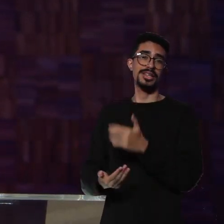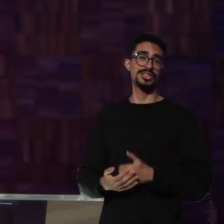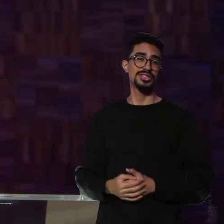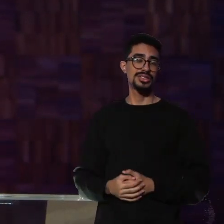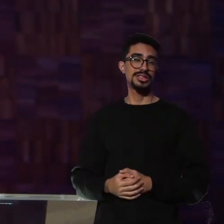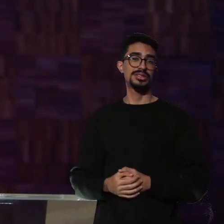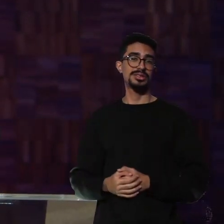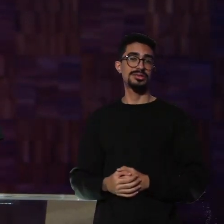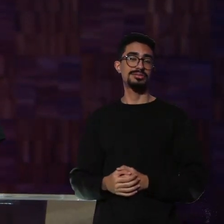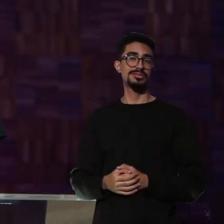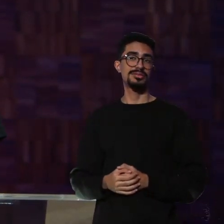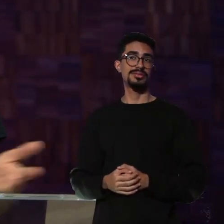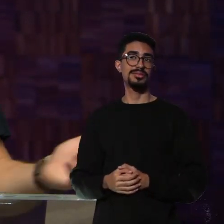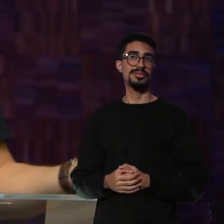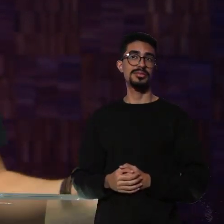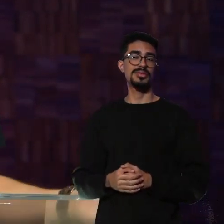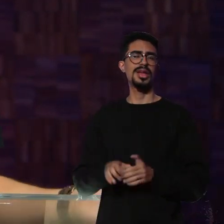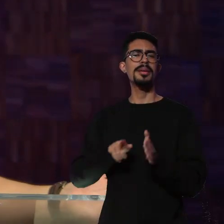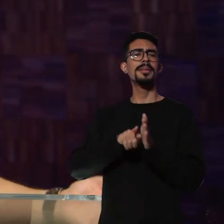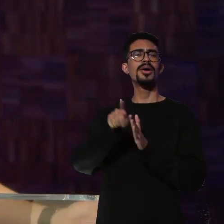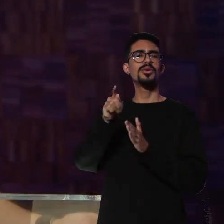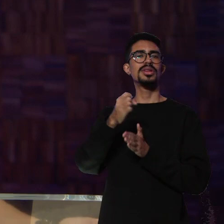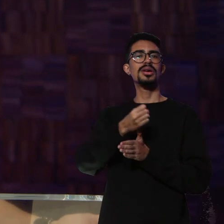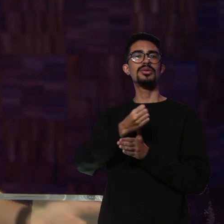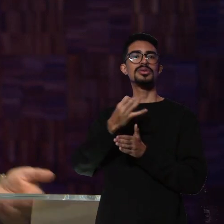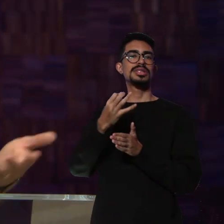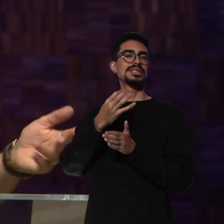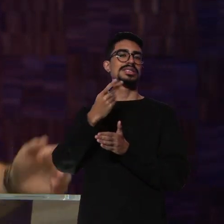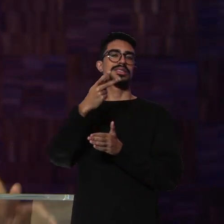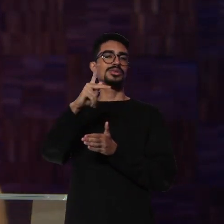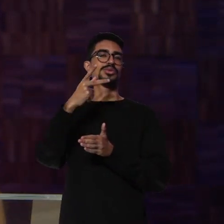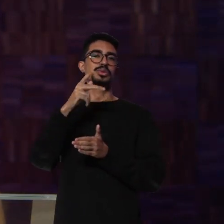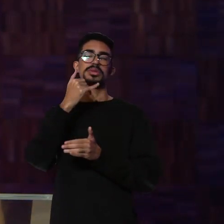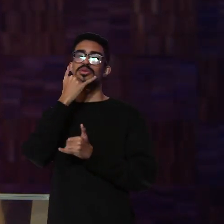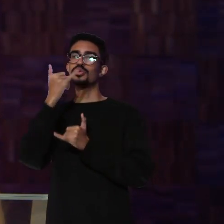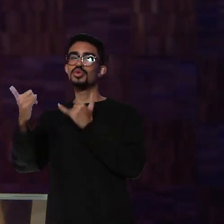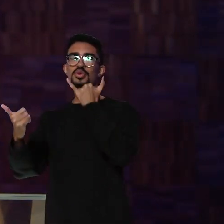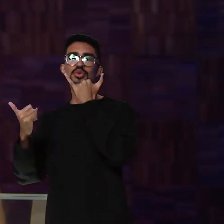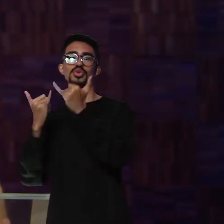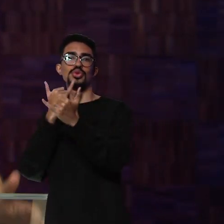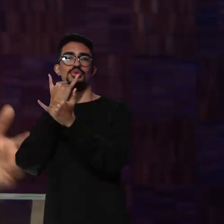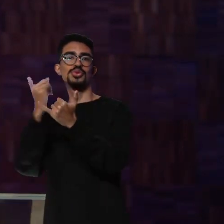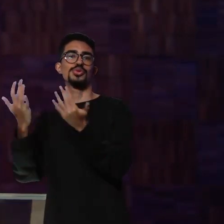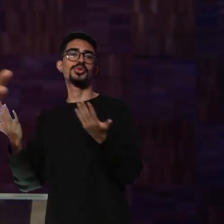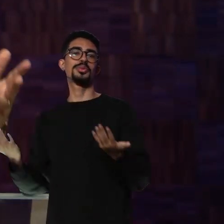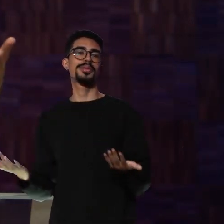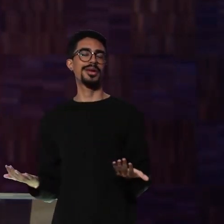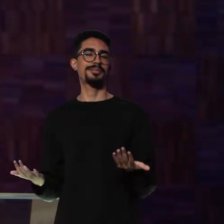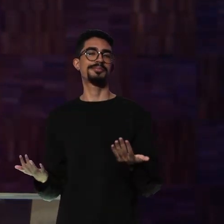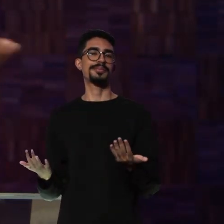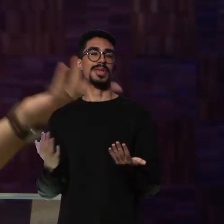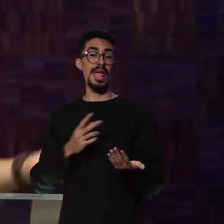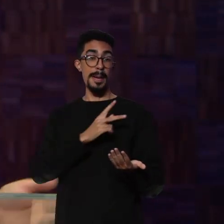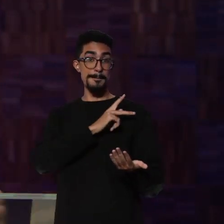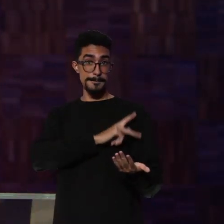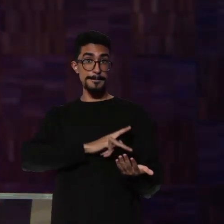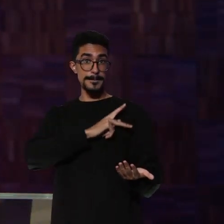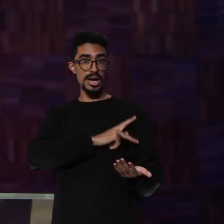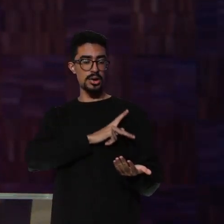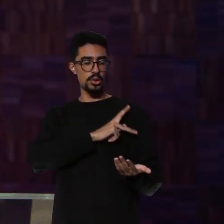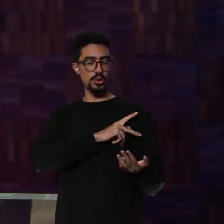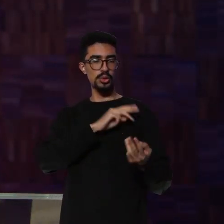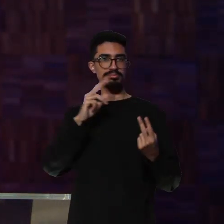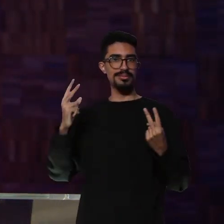suas desculpas? Afinal de contas, Paulo estava preso. E preso, nessa carta, que é uma das cartas da